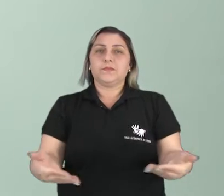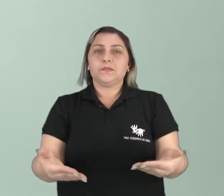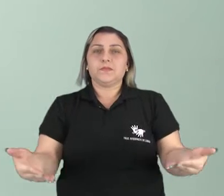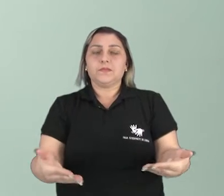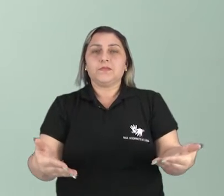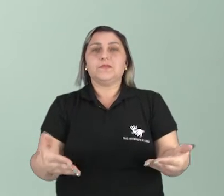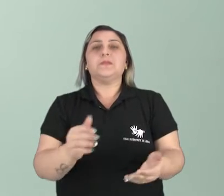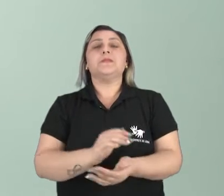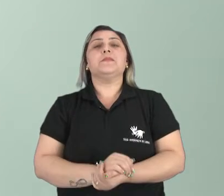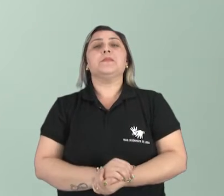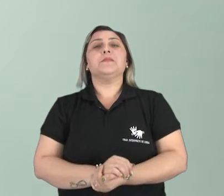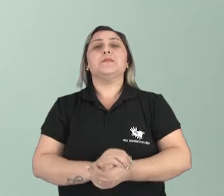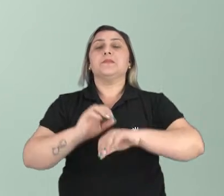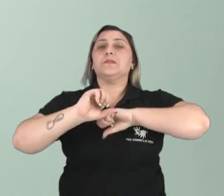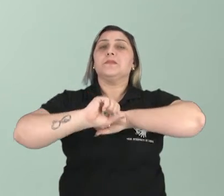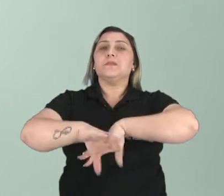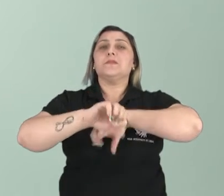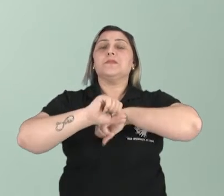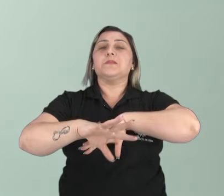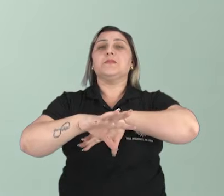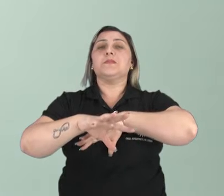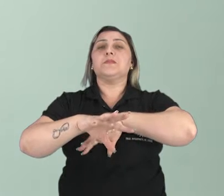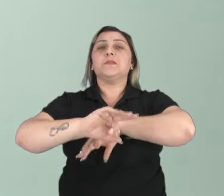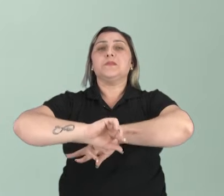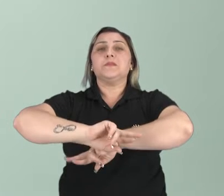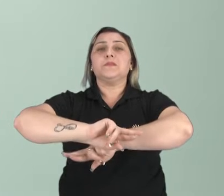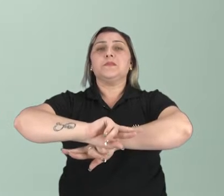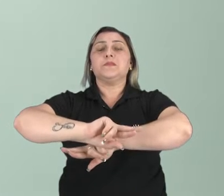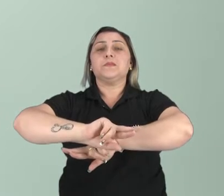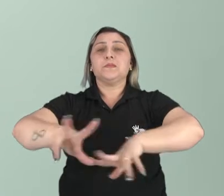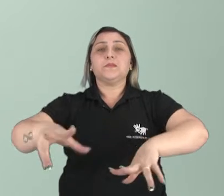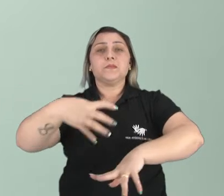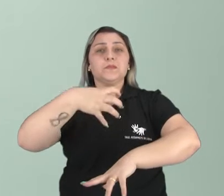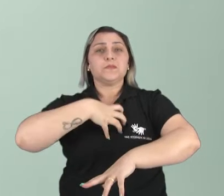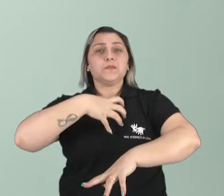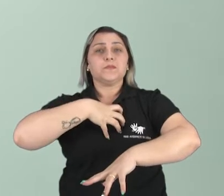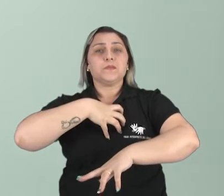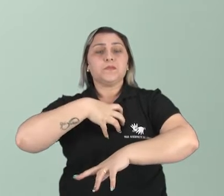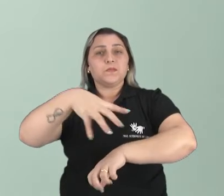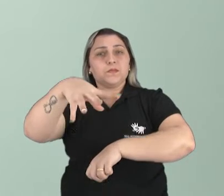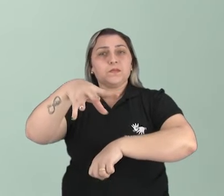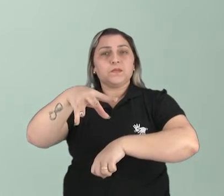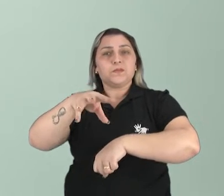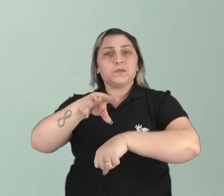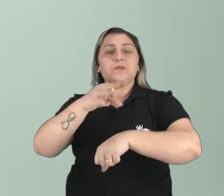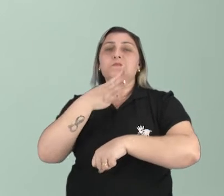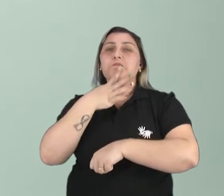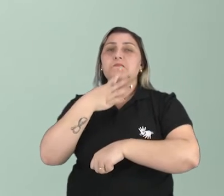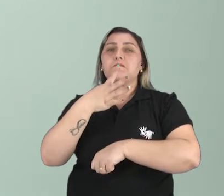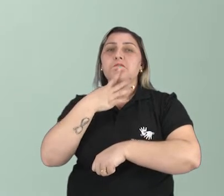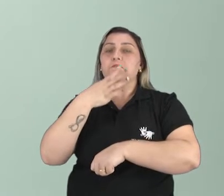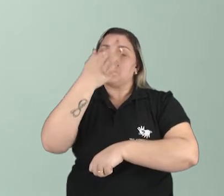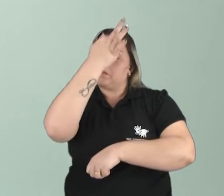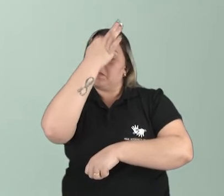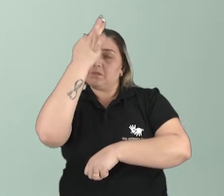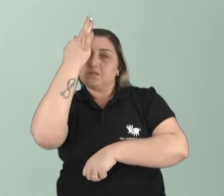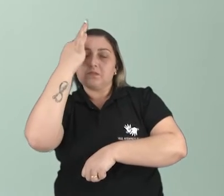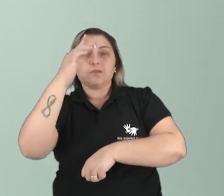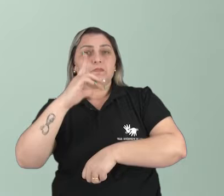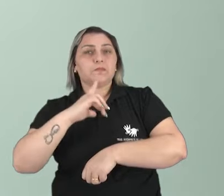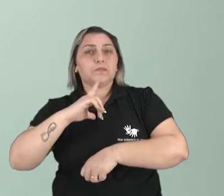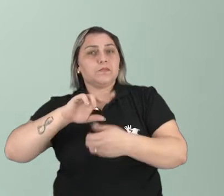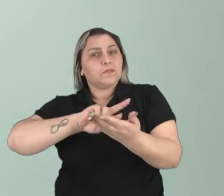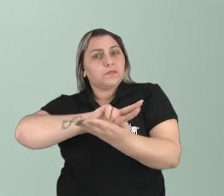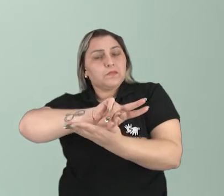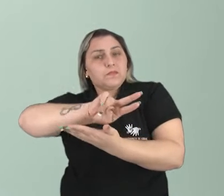hoje vamos estar trabalhando os modos diferentes de conhecer, né? A filosofia, ela trabalha